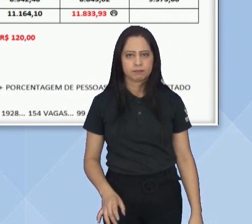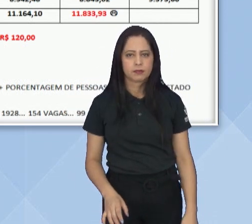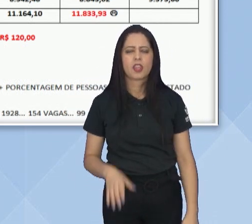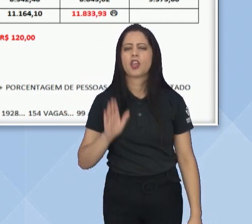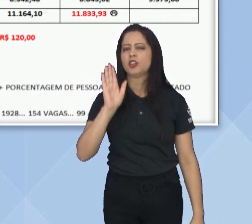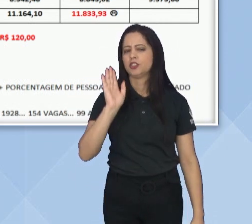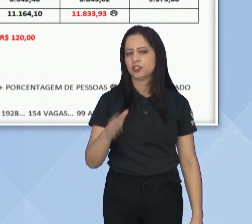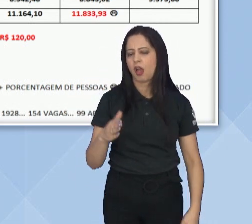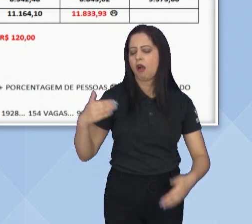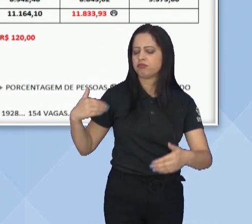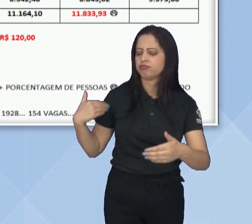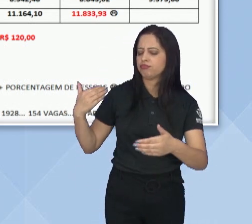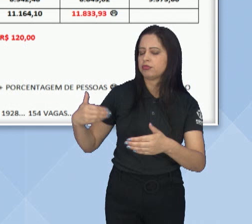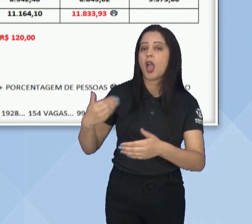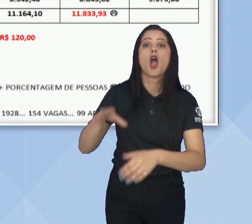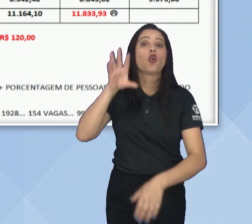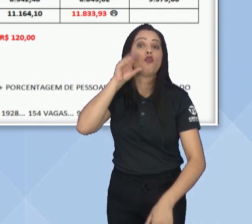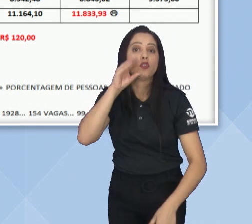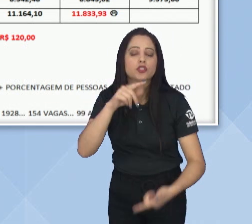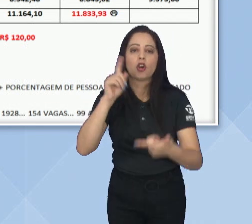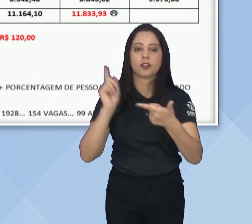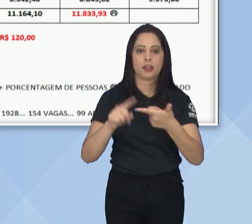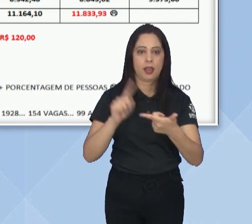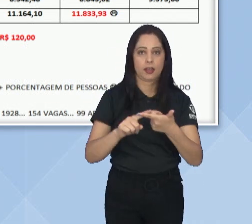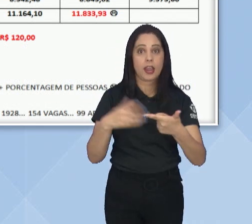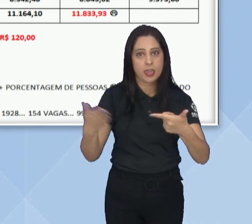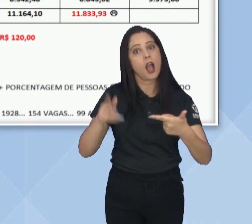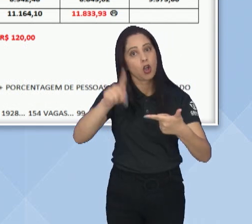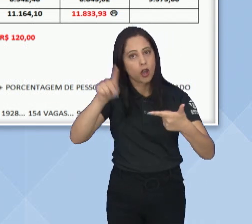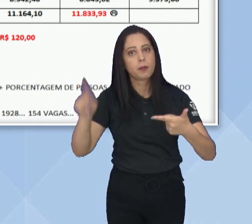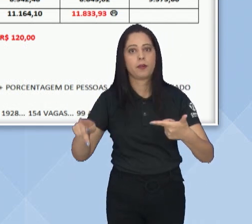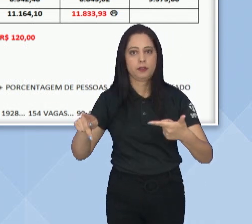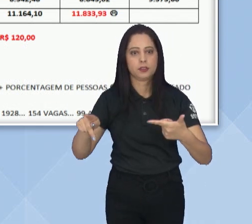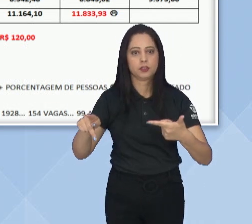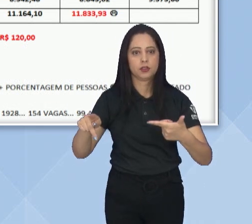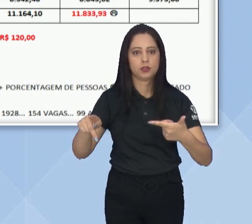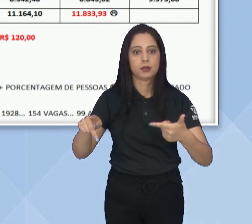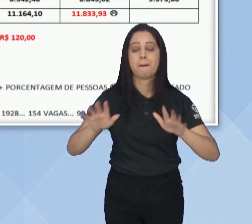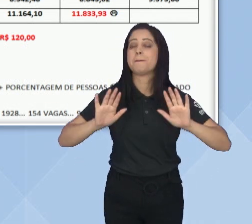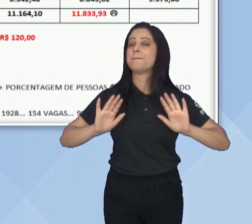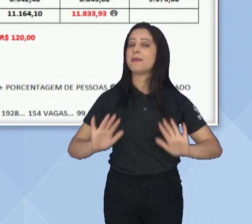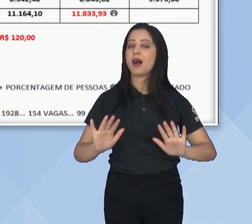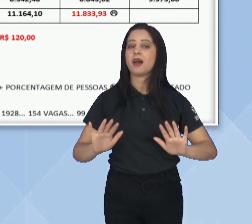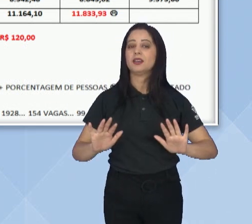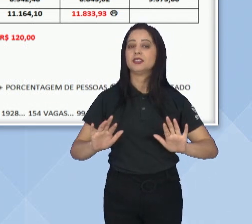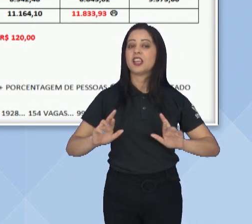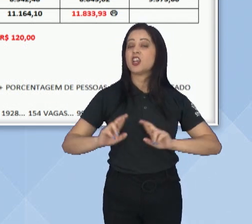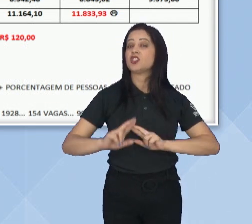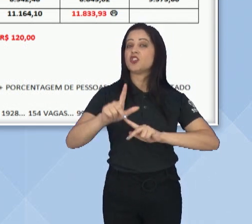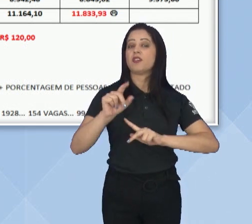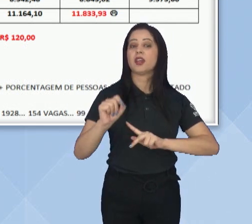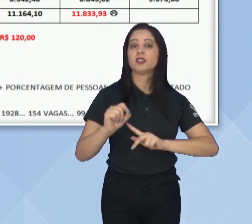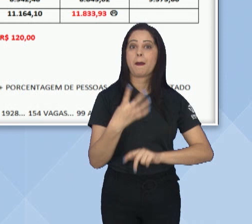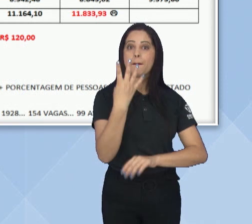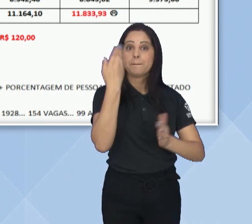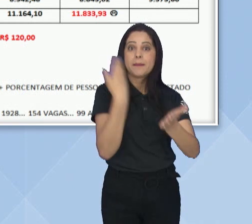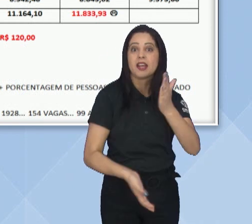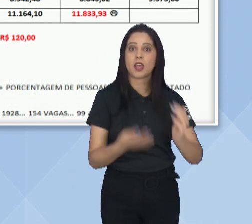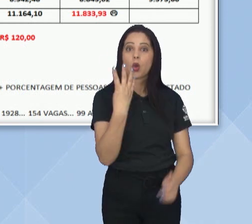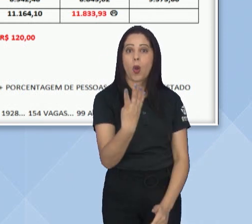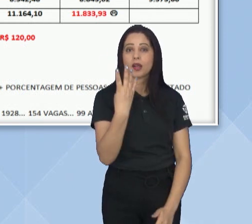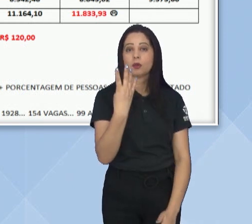vindo com os servidores, já vem vindo com, e agora com os professores mais ainda. A diferença, a perda, é de